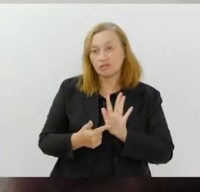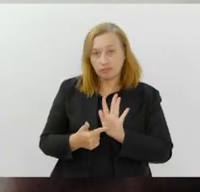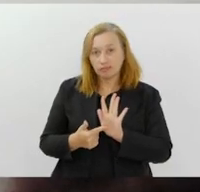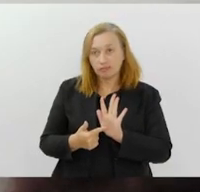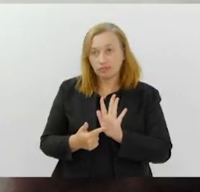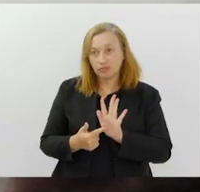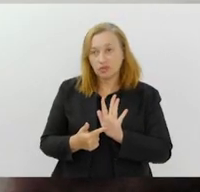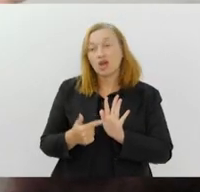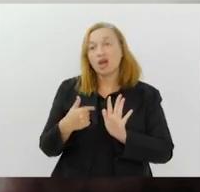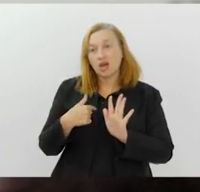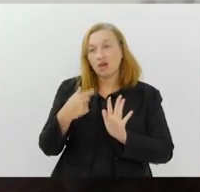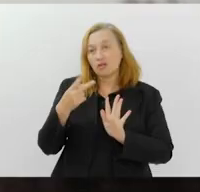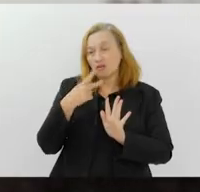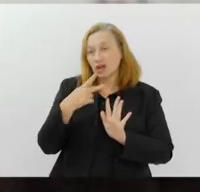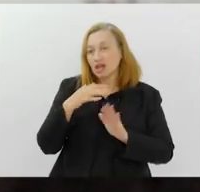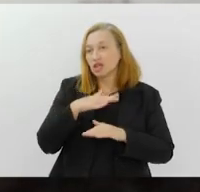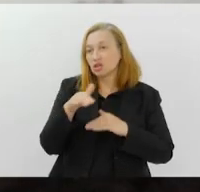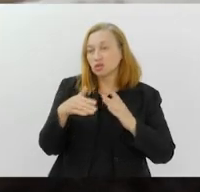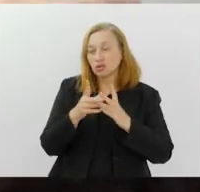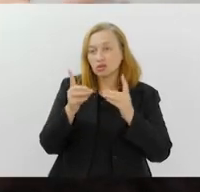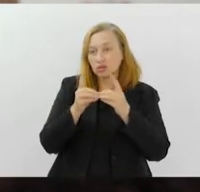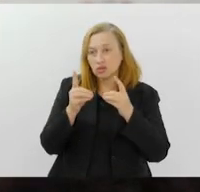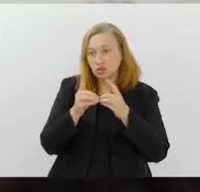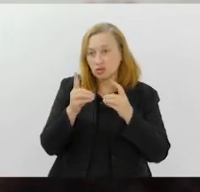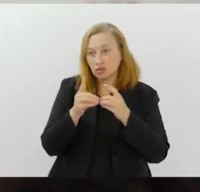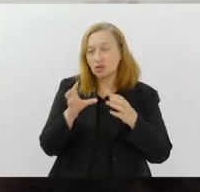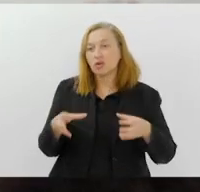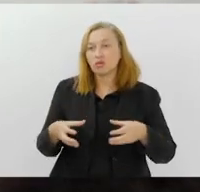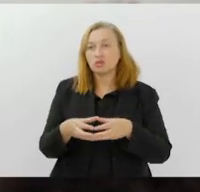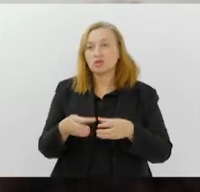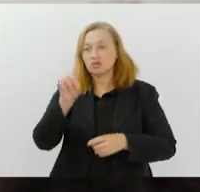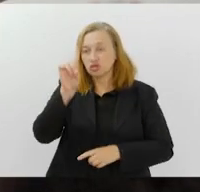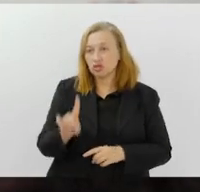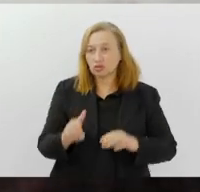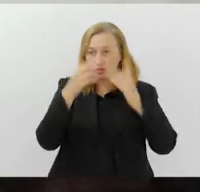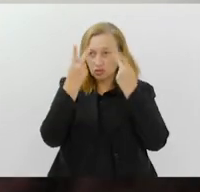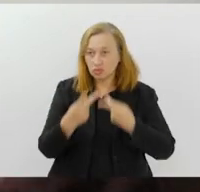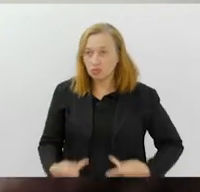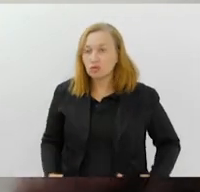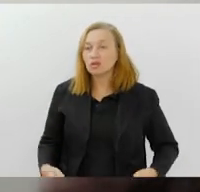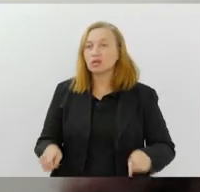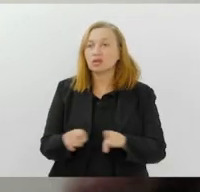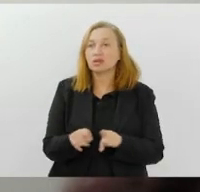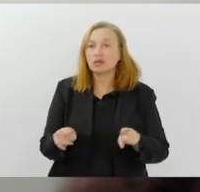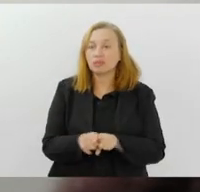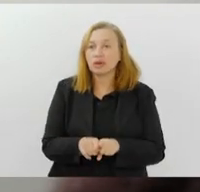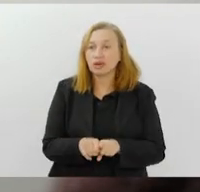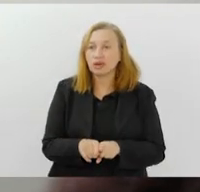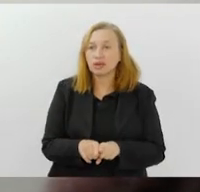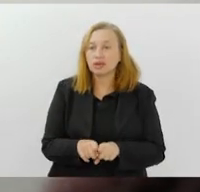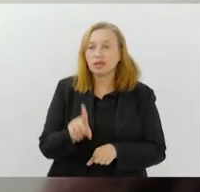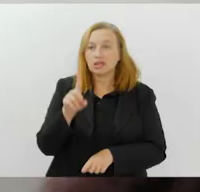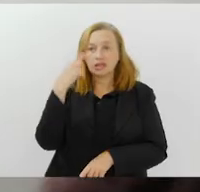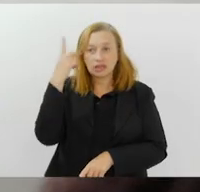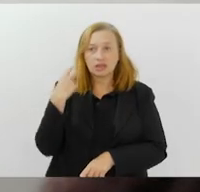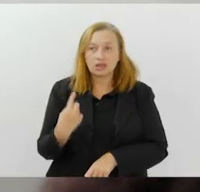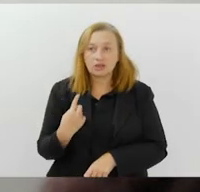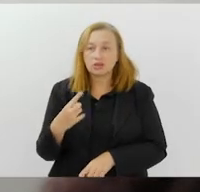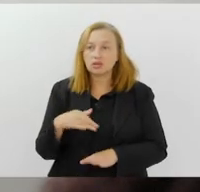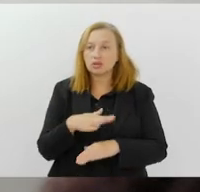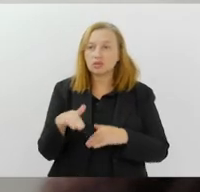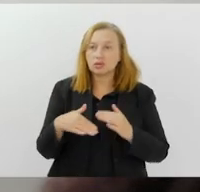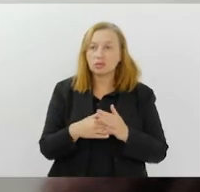questão que eu trouxe em todos os atendimentos inclusive na comissão de direitos humanos na comissão também na Dana enfim de todo